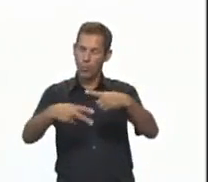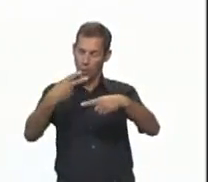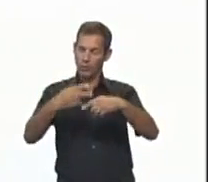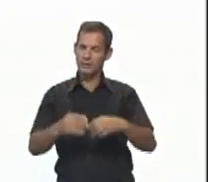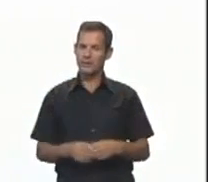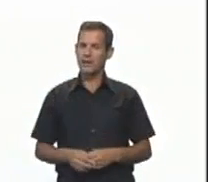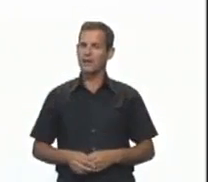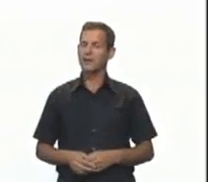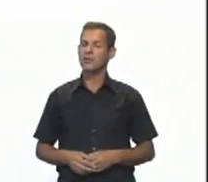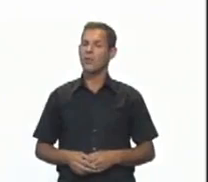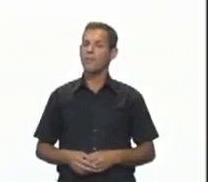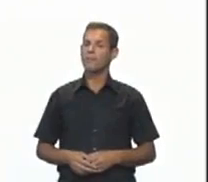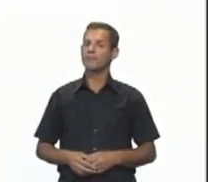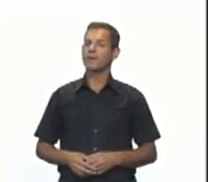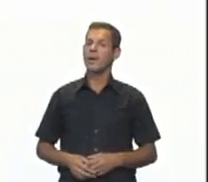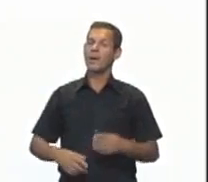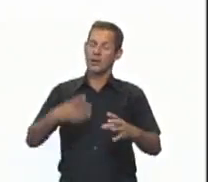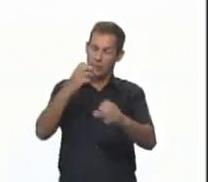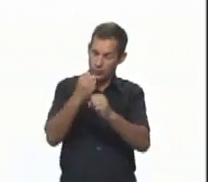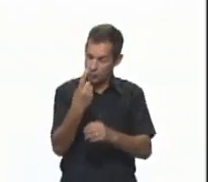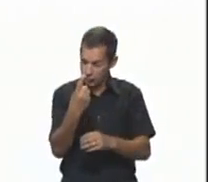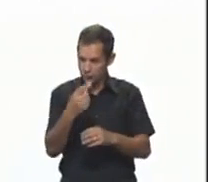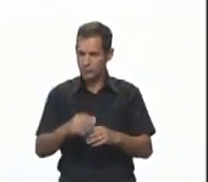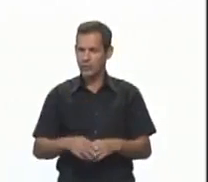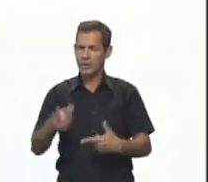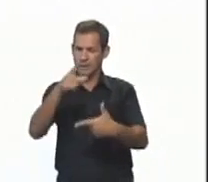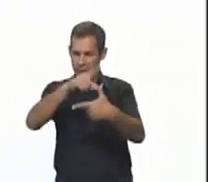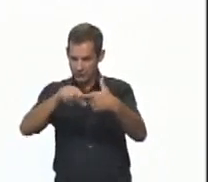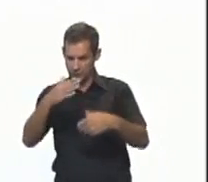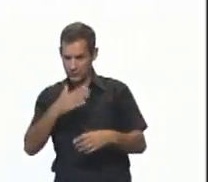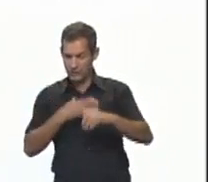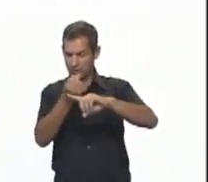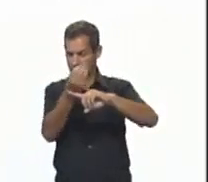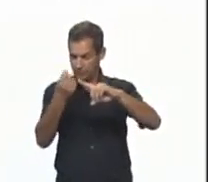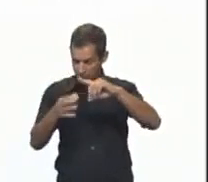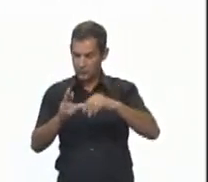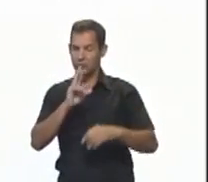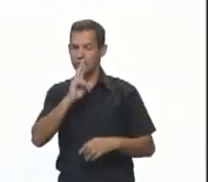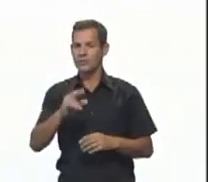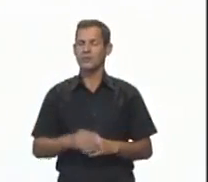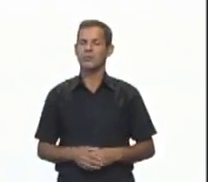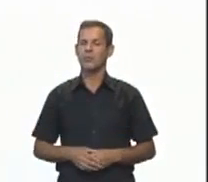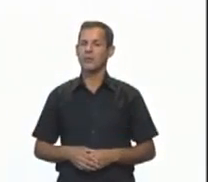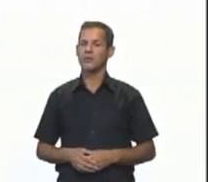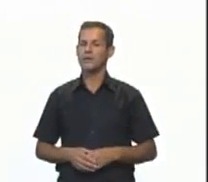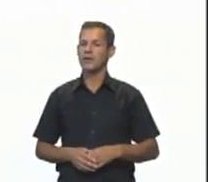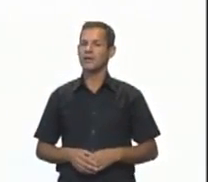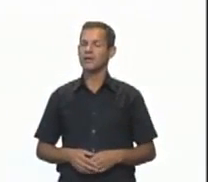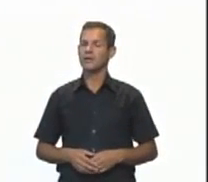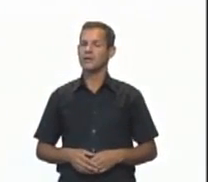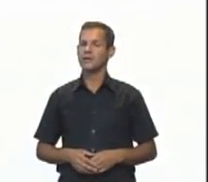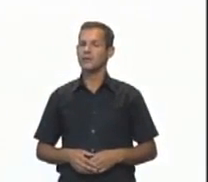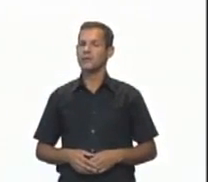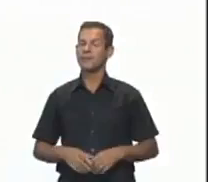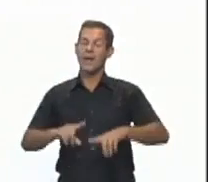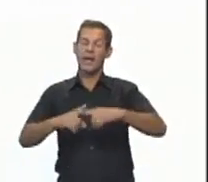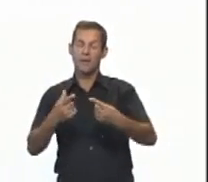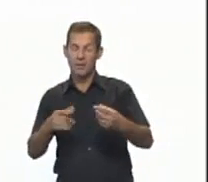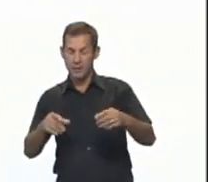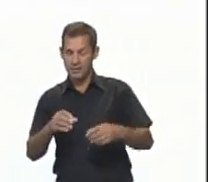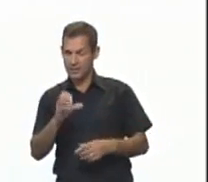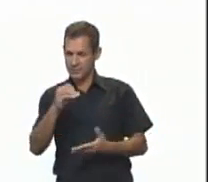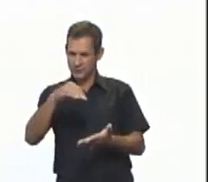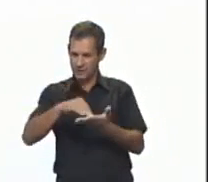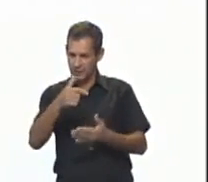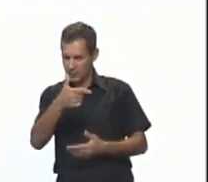sobre 2. Lembre-se lá, somo 1 no expoente e divido a minha função pelo resultado do expoente. E está indo de